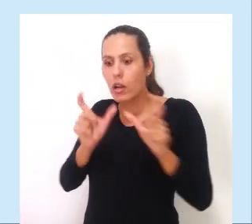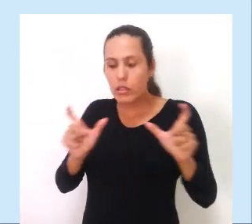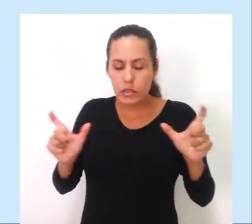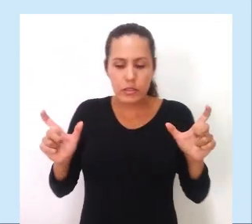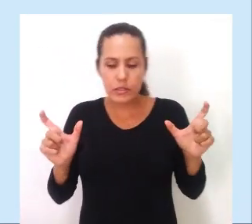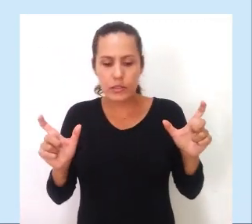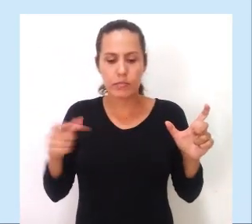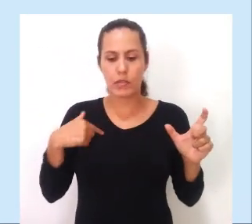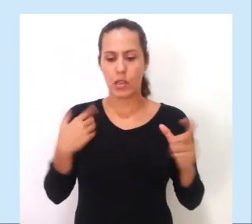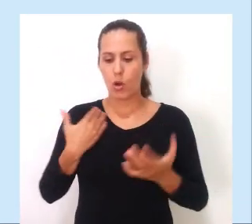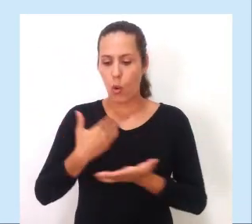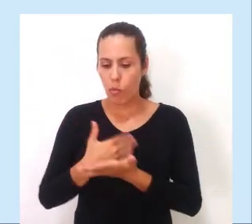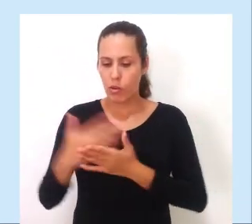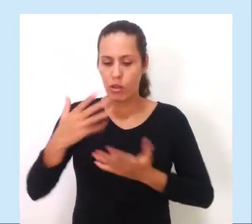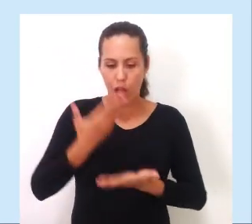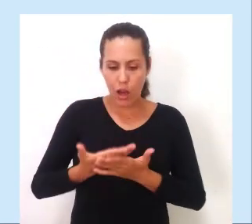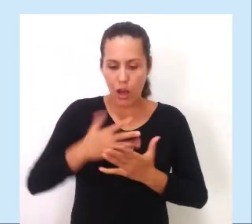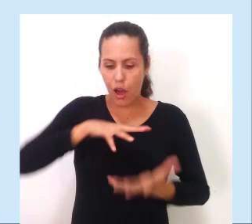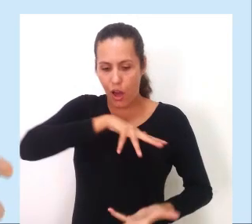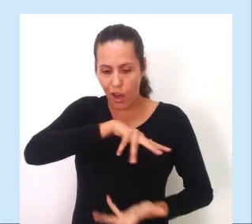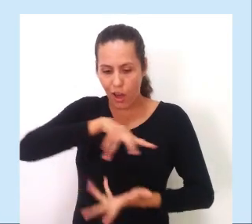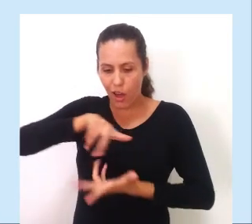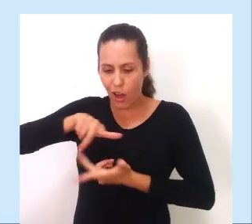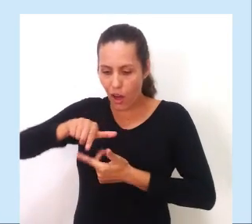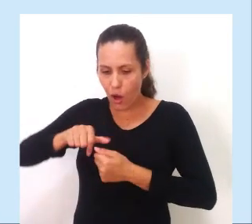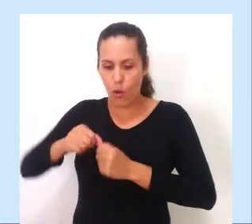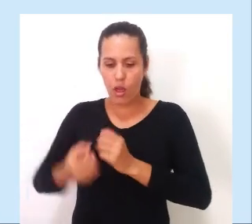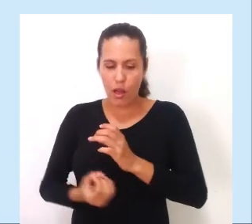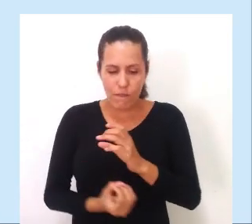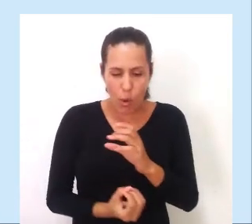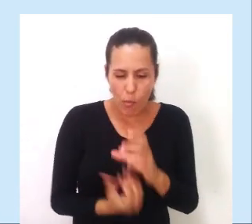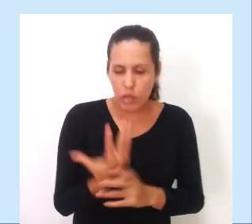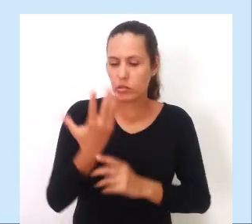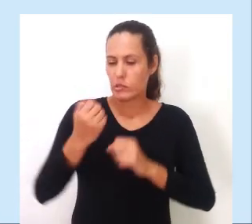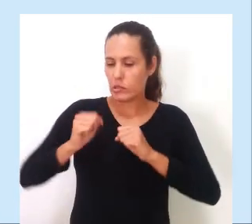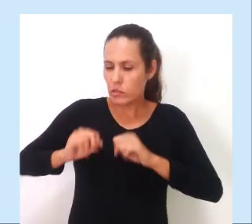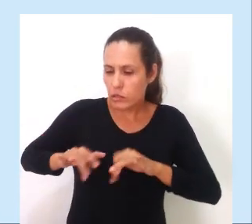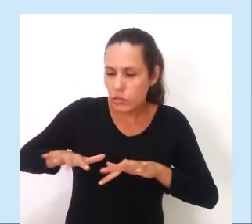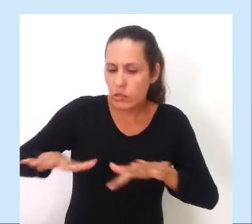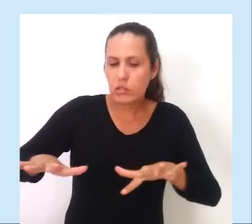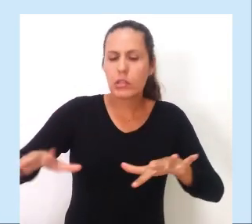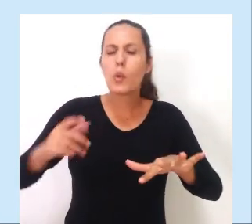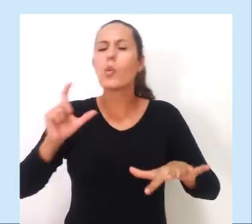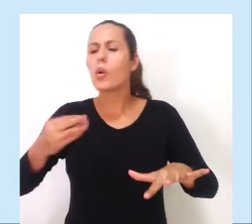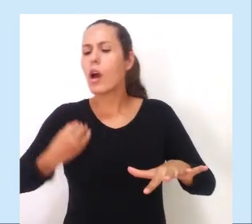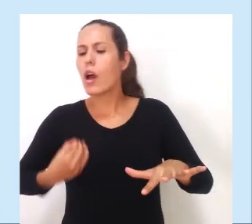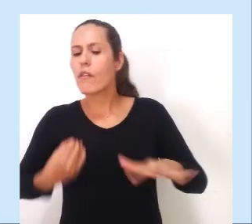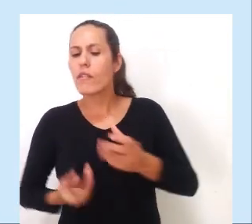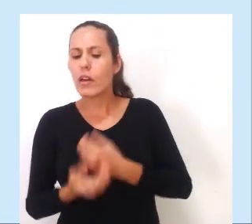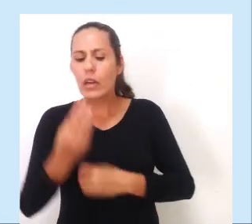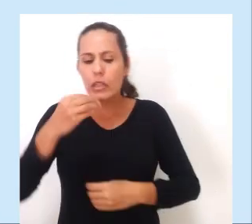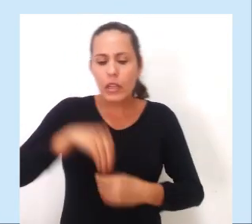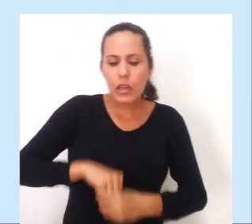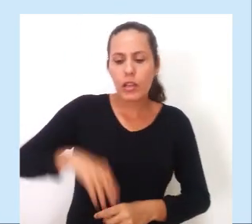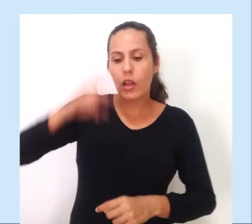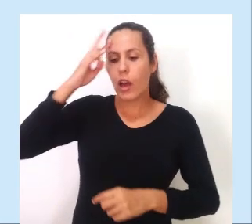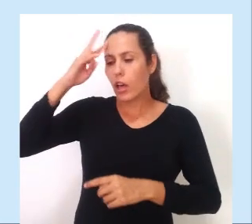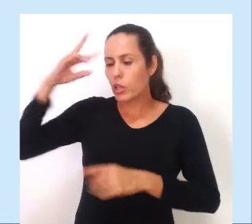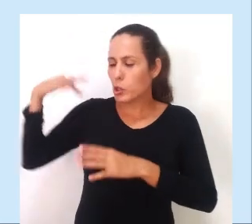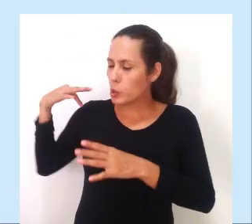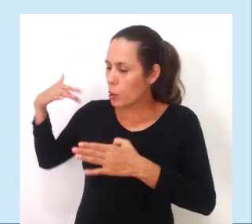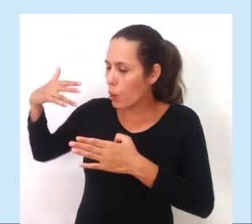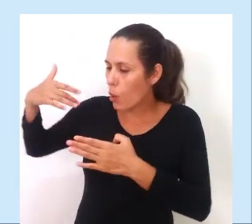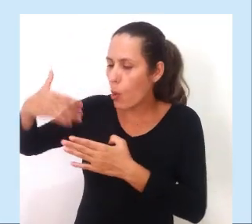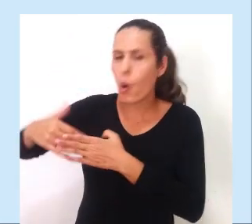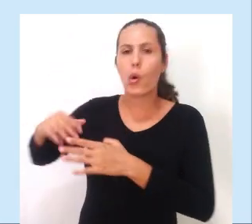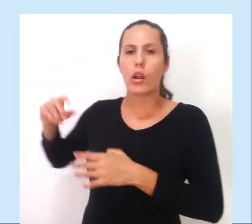gente começa a estudar a questão da nossa Terra, de como é formada a nossa Terra, o que tem debaixo da nossa